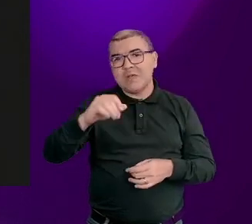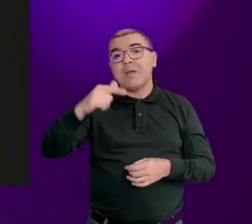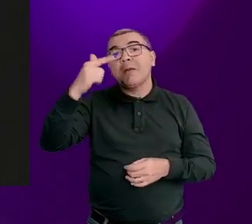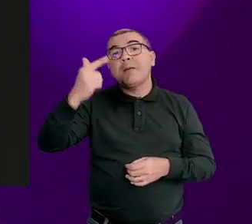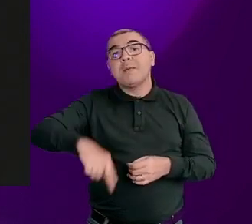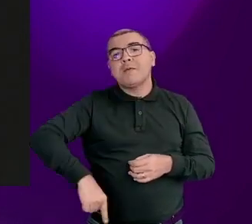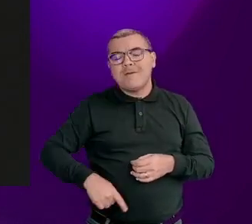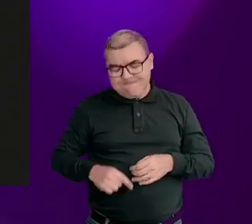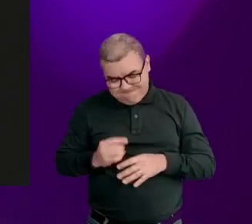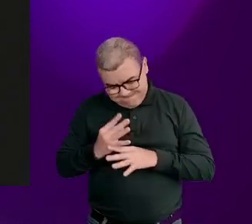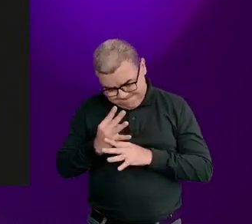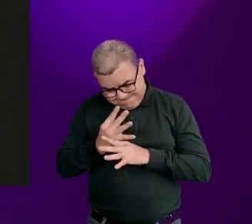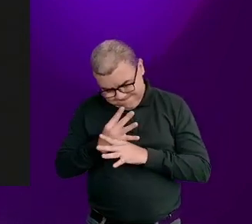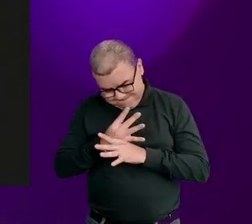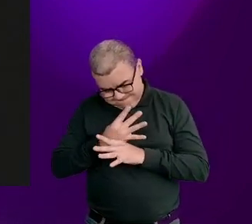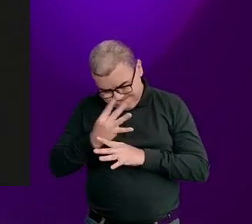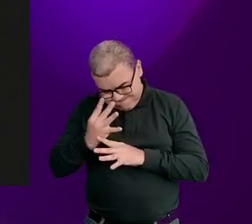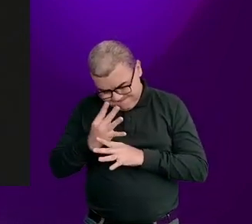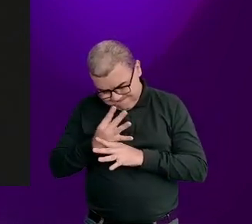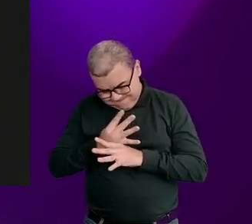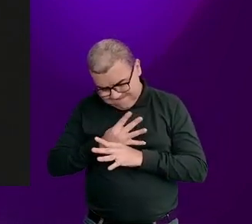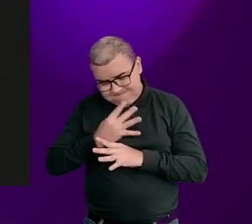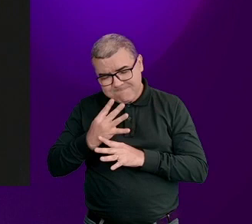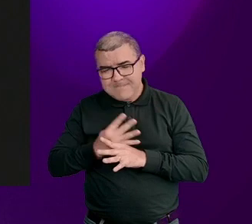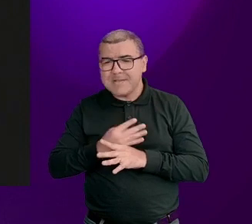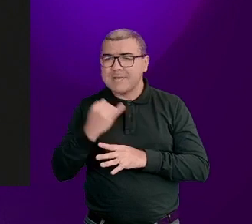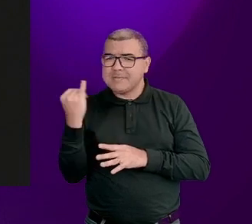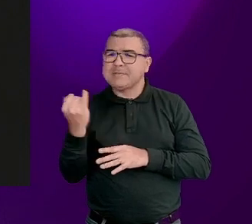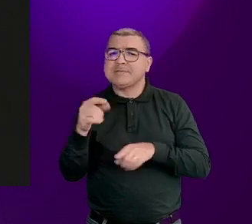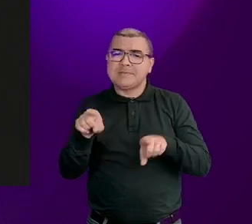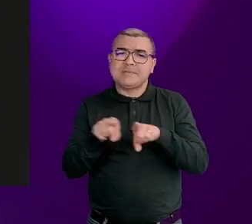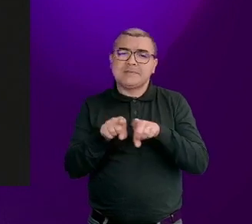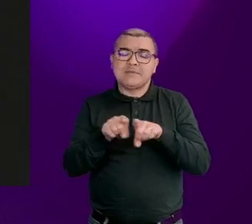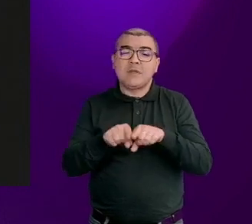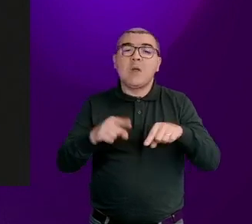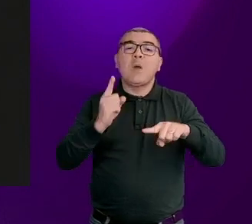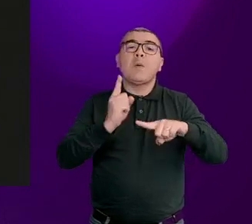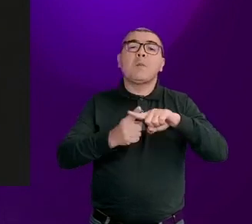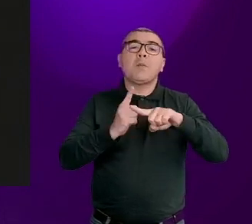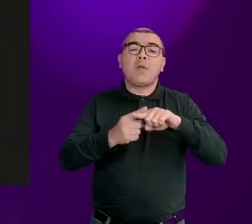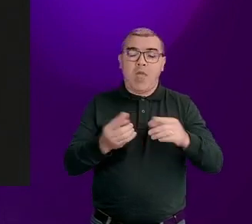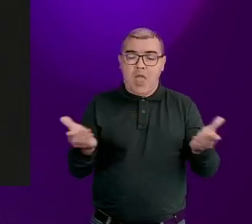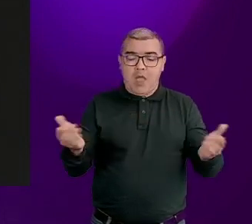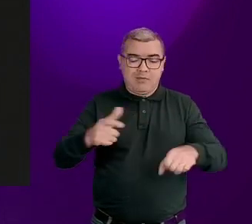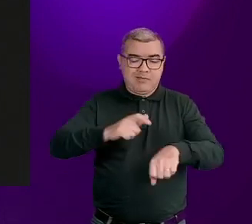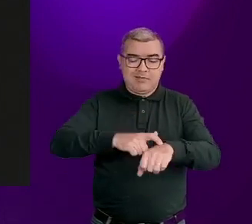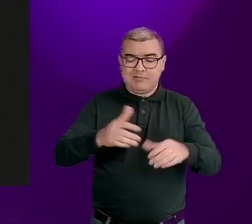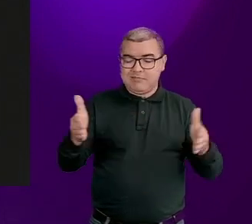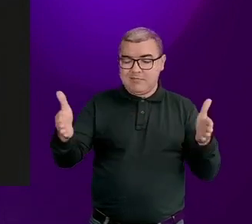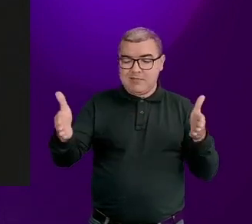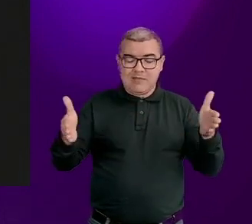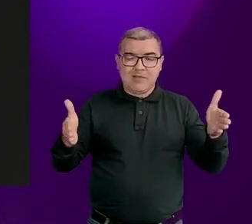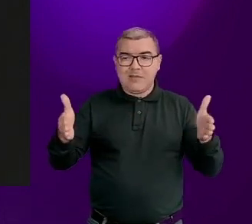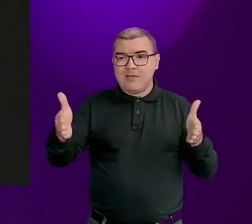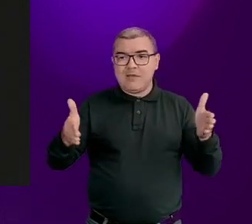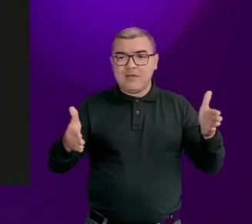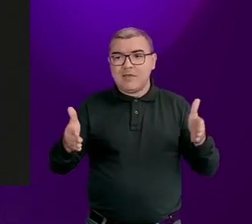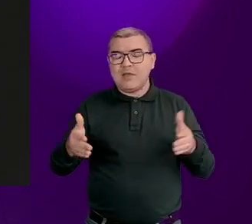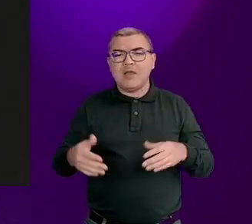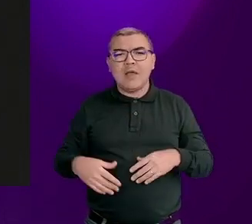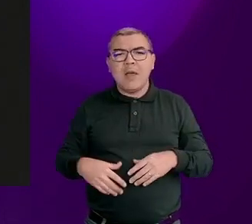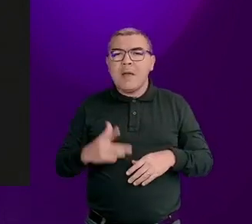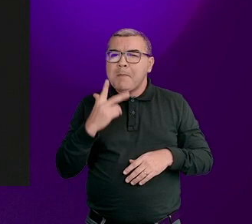é a questão da resiliência mesmo, né? Nós estamos vivendo um período em que a resiliência ela